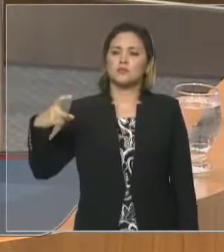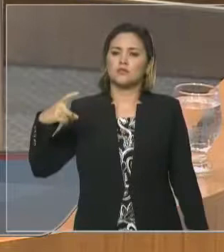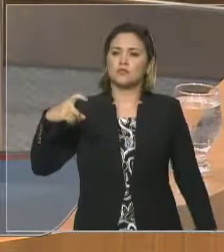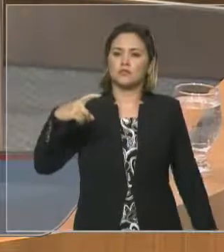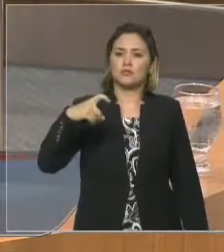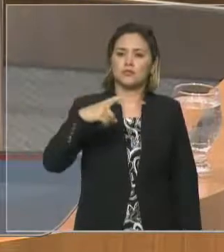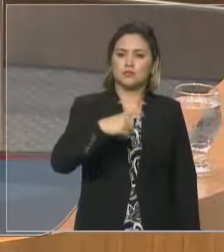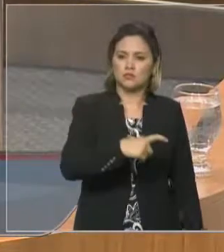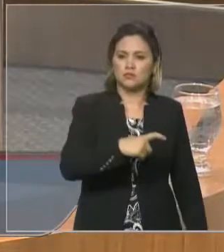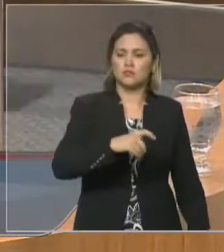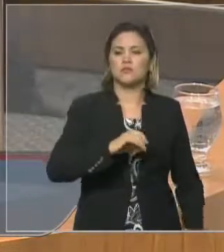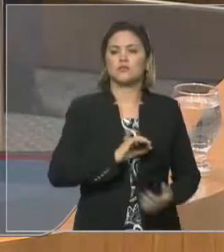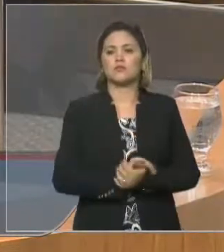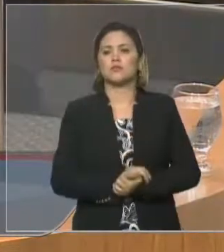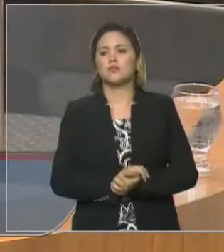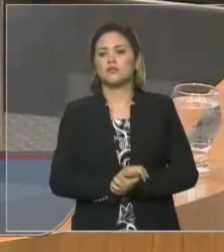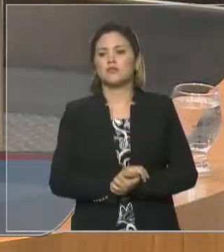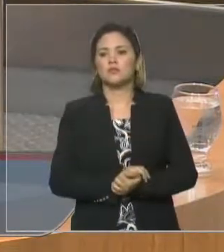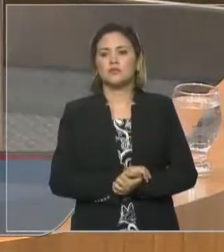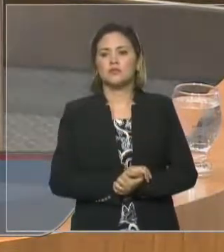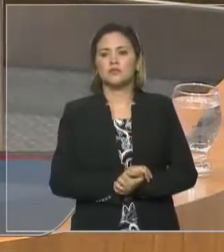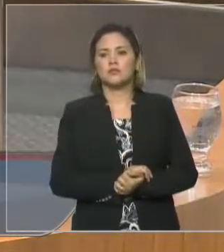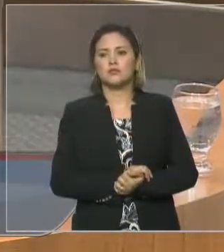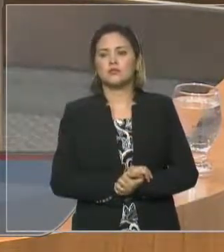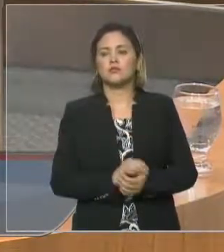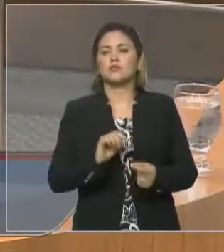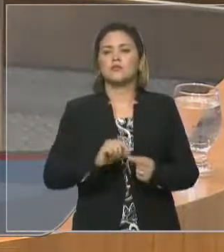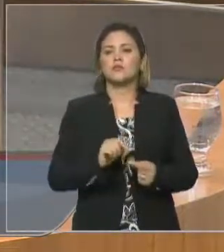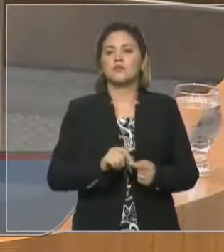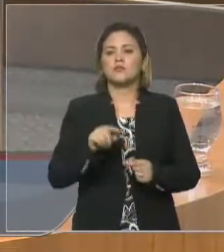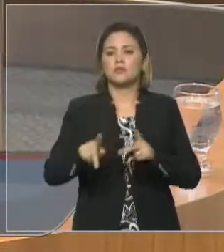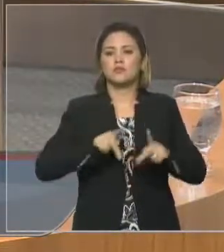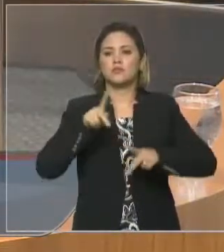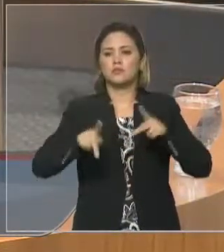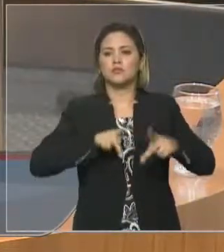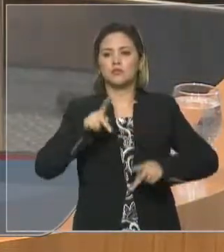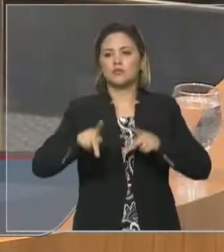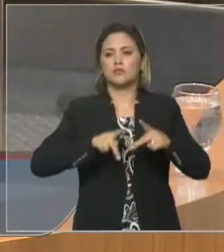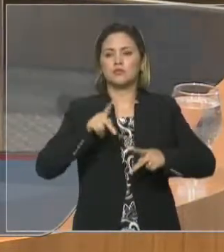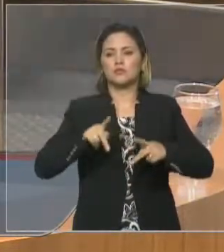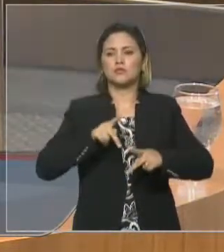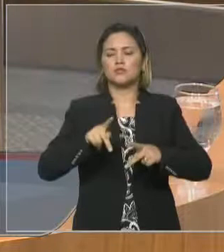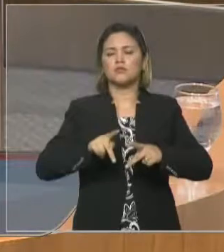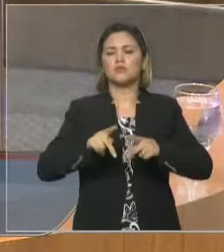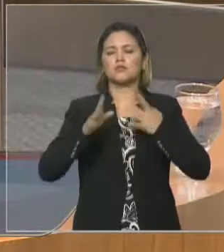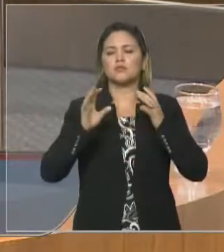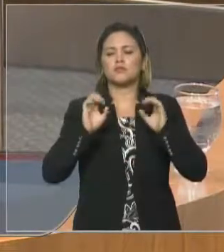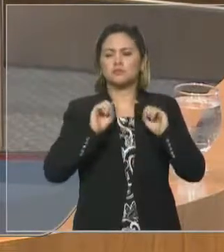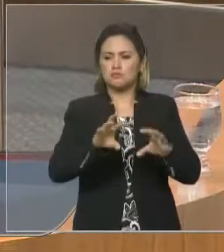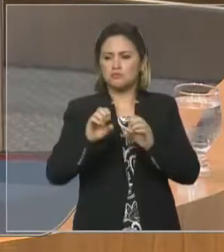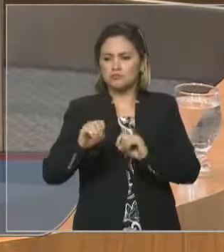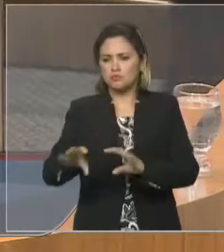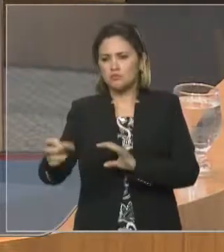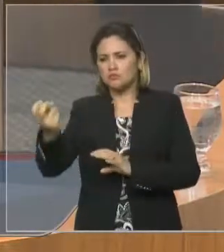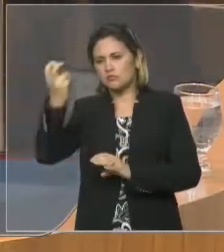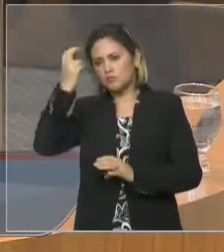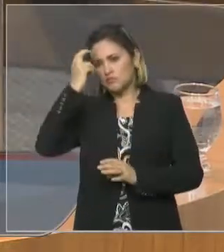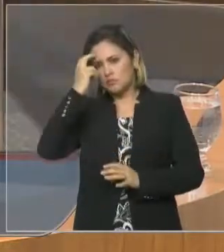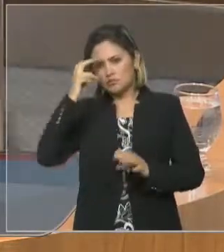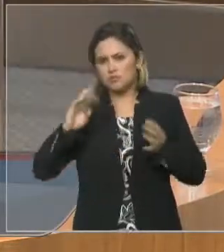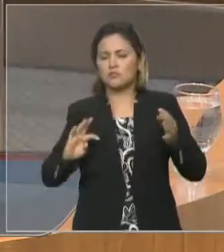série de eventos que vão levar para aquela população conhecimento, cultura, tecnologia e